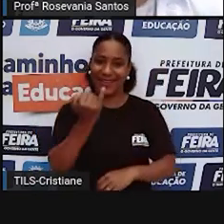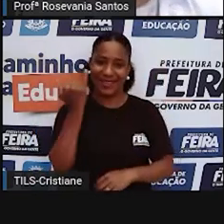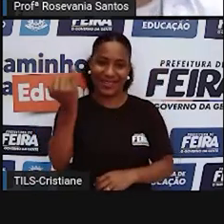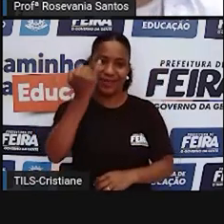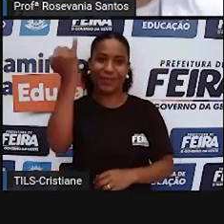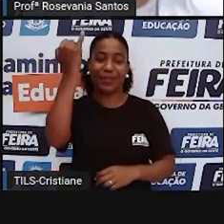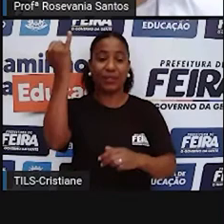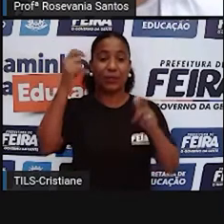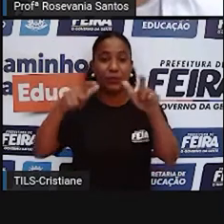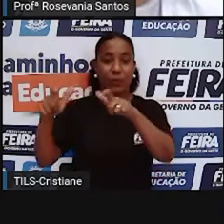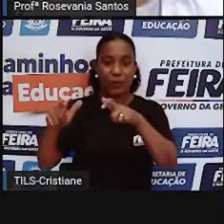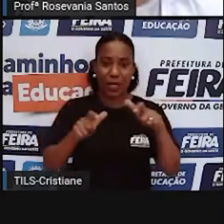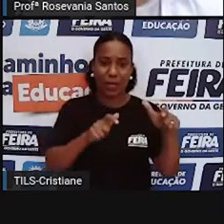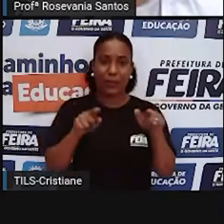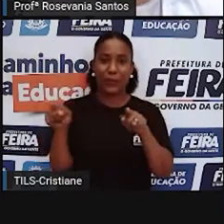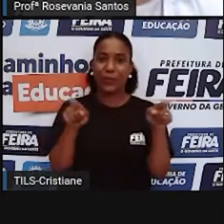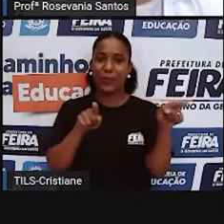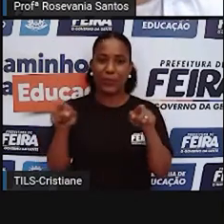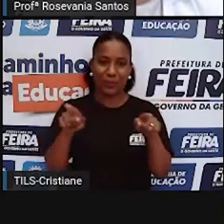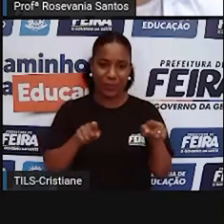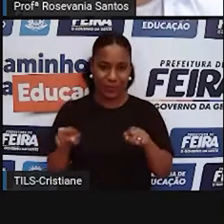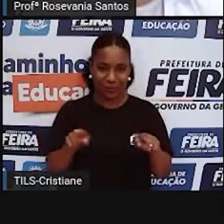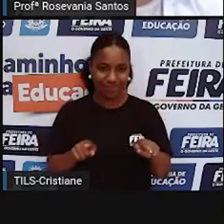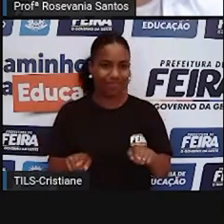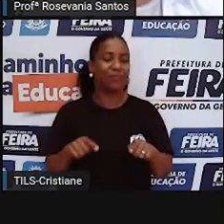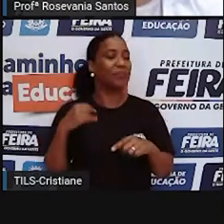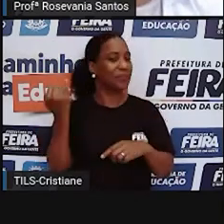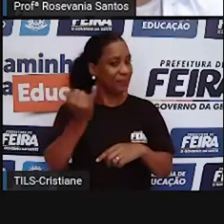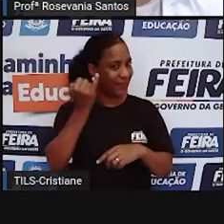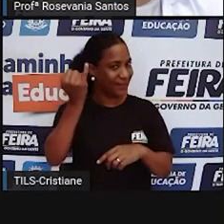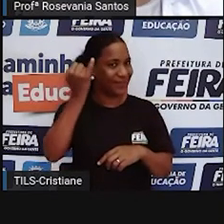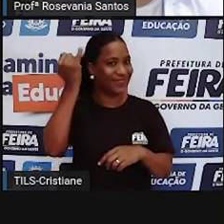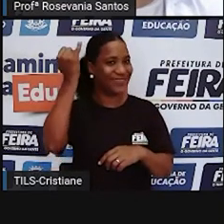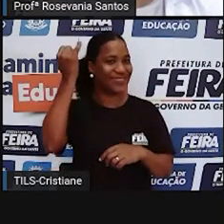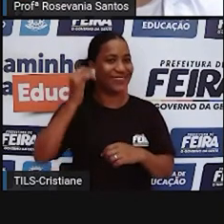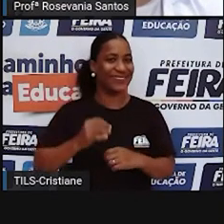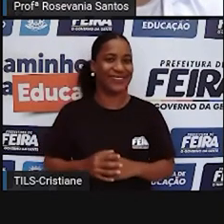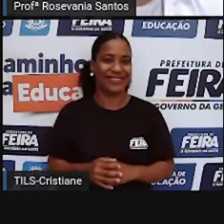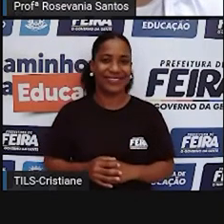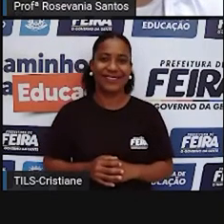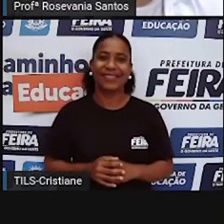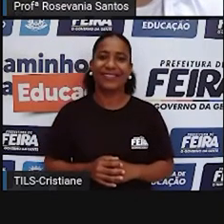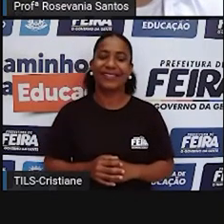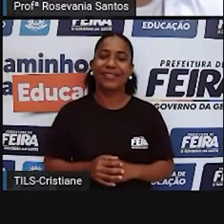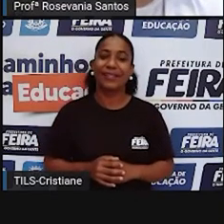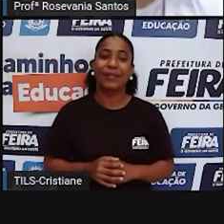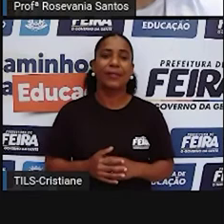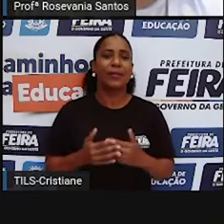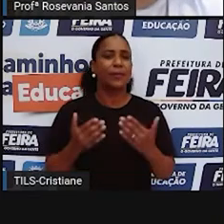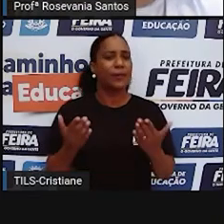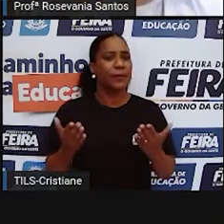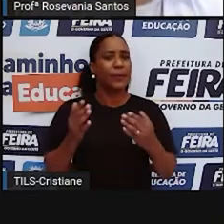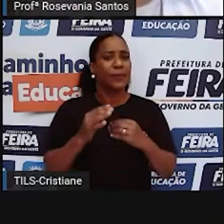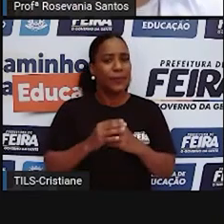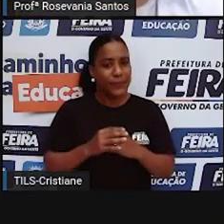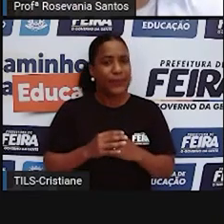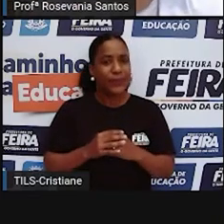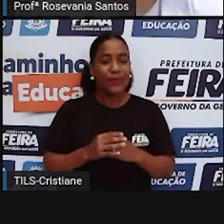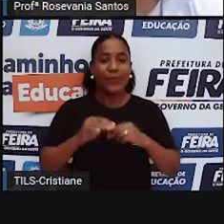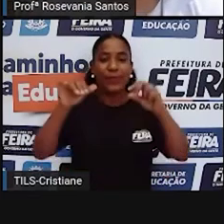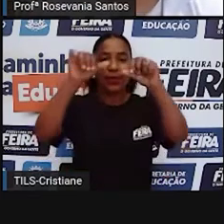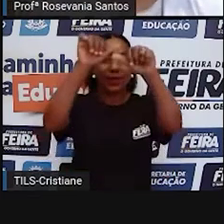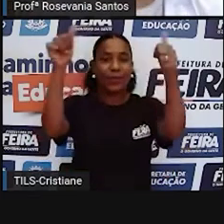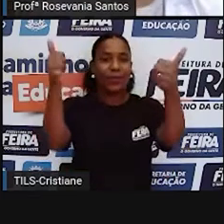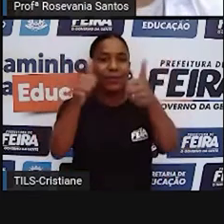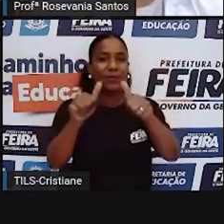se localizar ali naquele espaço que a gente está. Então, vamos lá. A história dos mapas, né, vocês estão